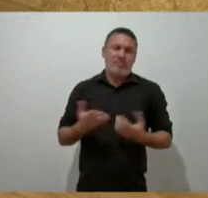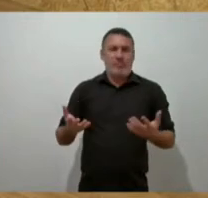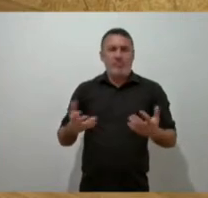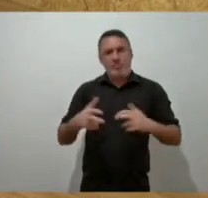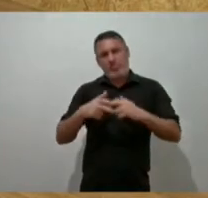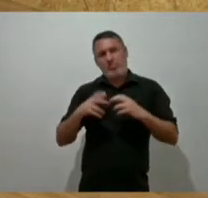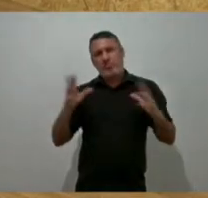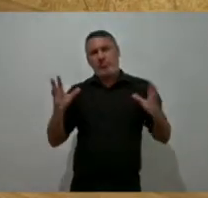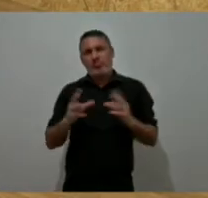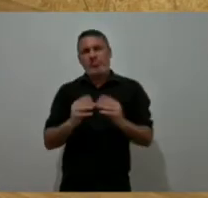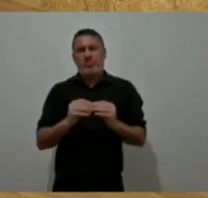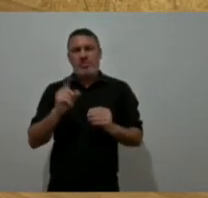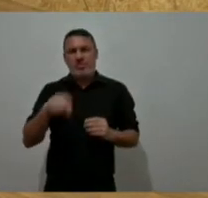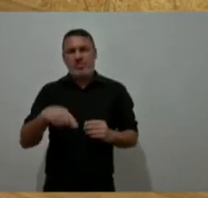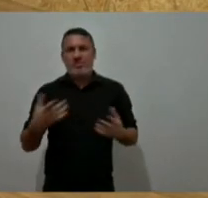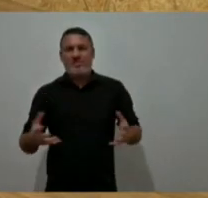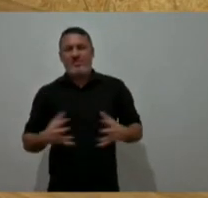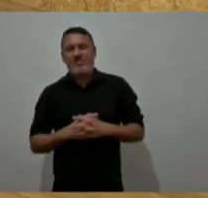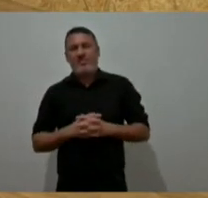overall seria isso.